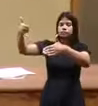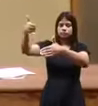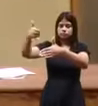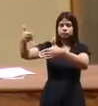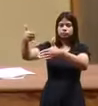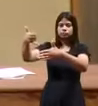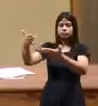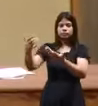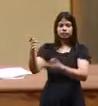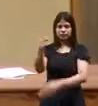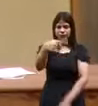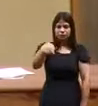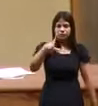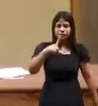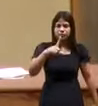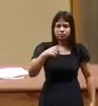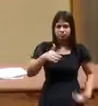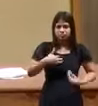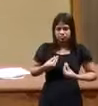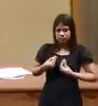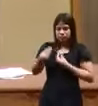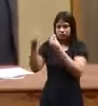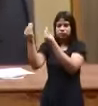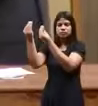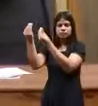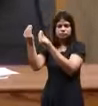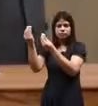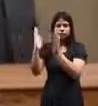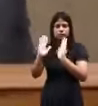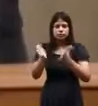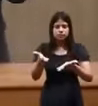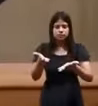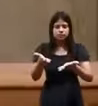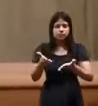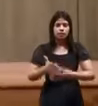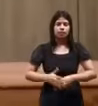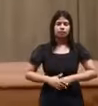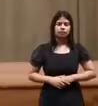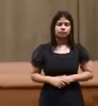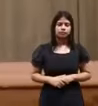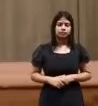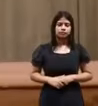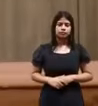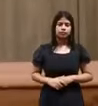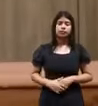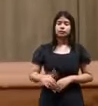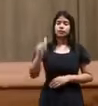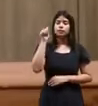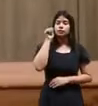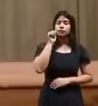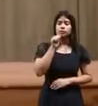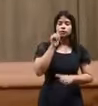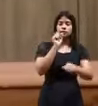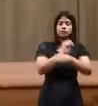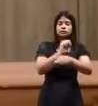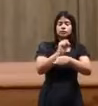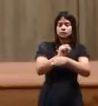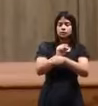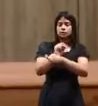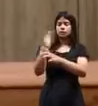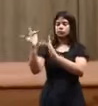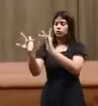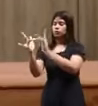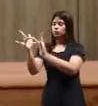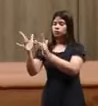Será que tu tem menos um pouquinho na tua botija? As mulheres que foram esperar o noivo, Mateus